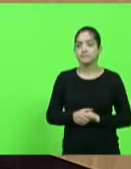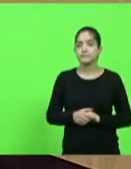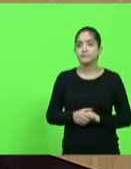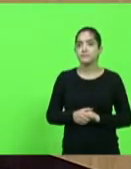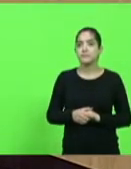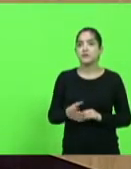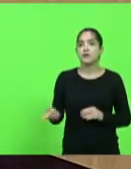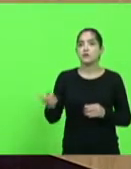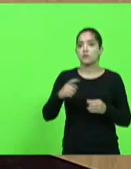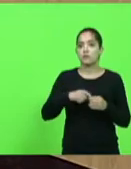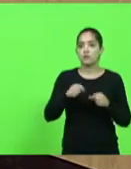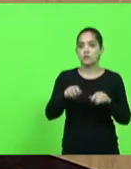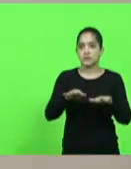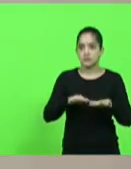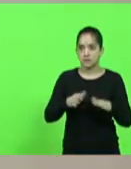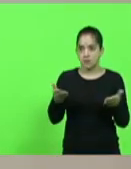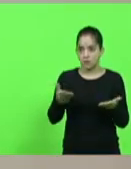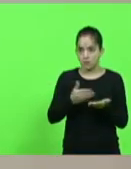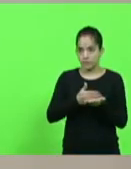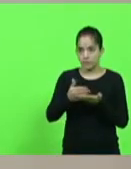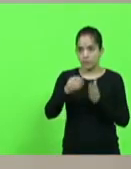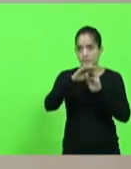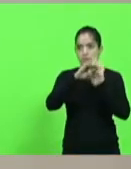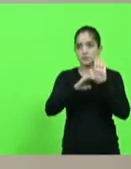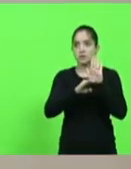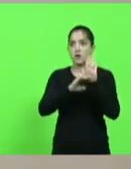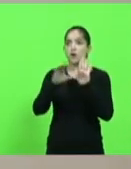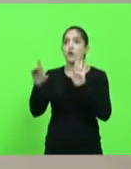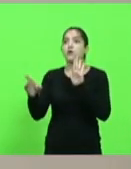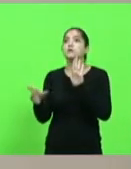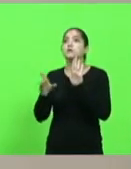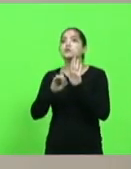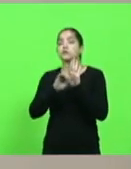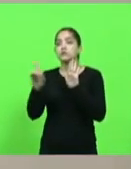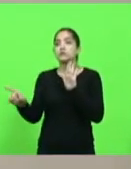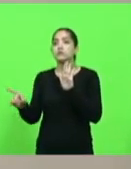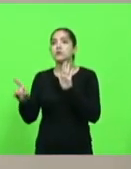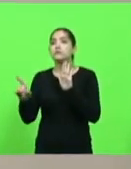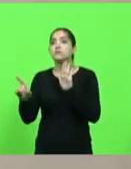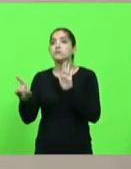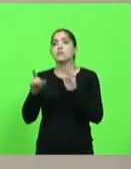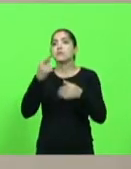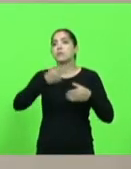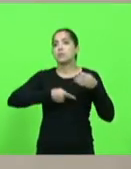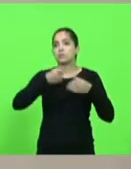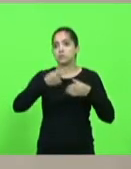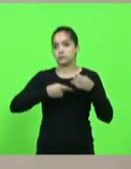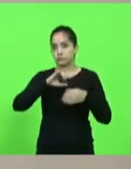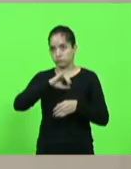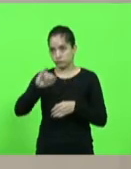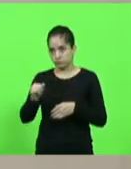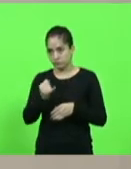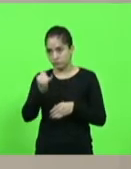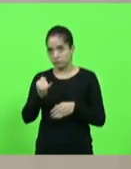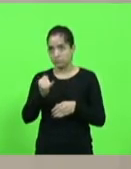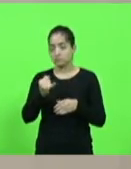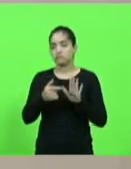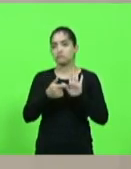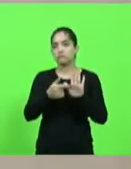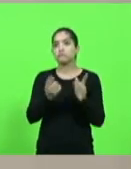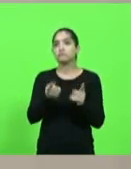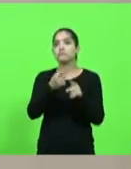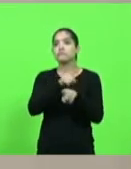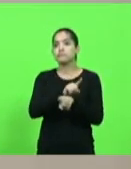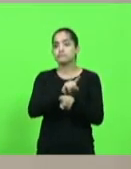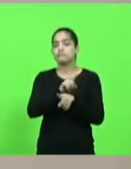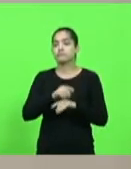Reaberta a sessão, passamos à ordem do dia. A presidência comunica que a Comissão de Constituição e Justiça apresentou o parecer contrário